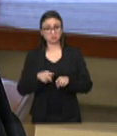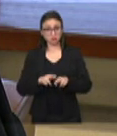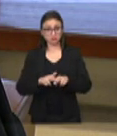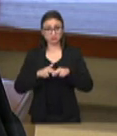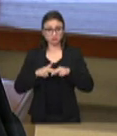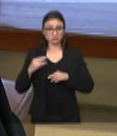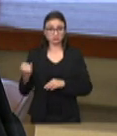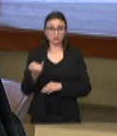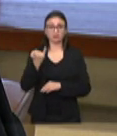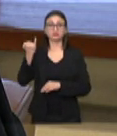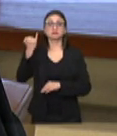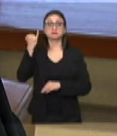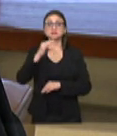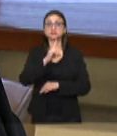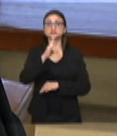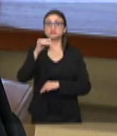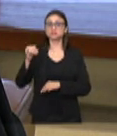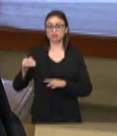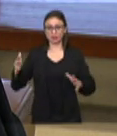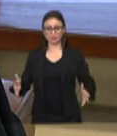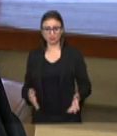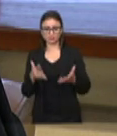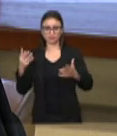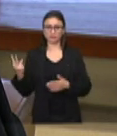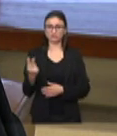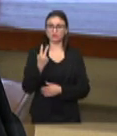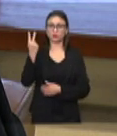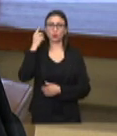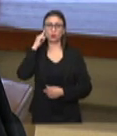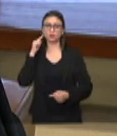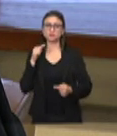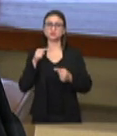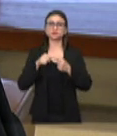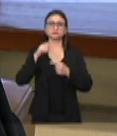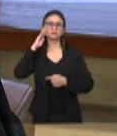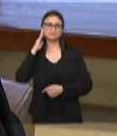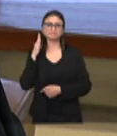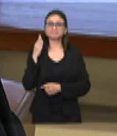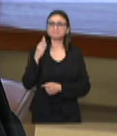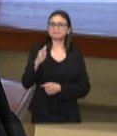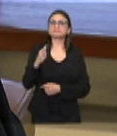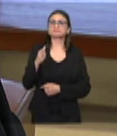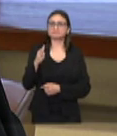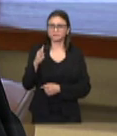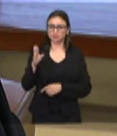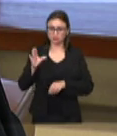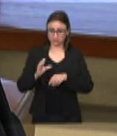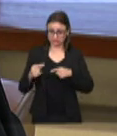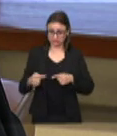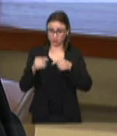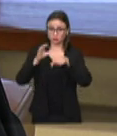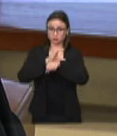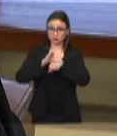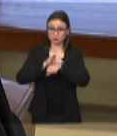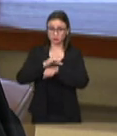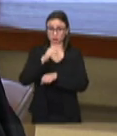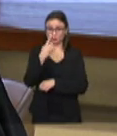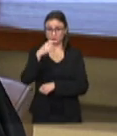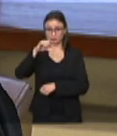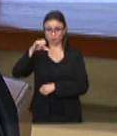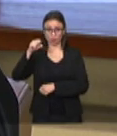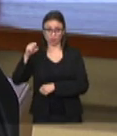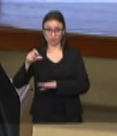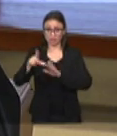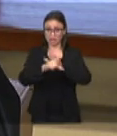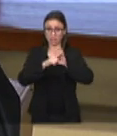a relevância da data na promoção de valores e objetivos fundamentais preconizados pela Constituição de 88. O